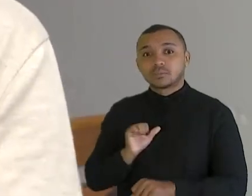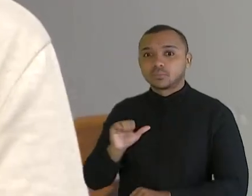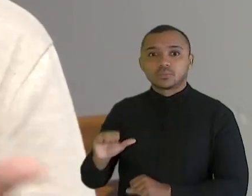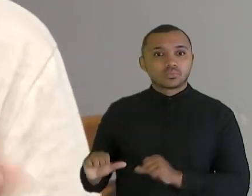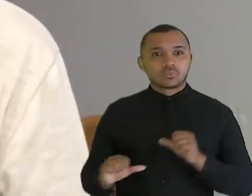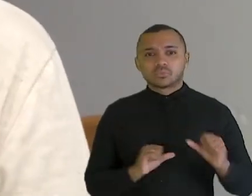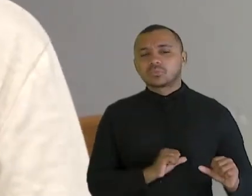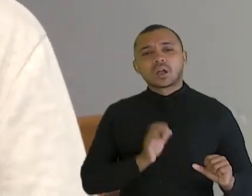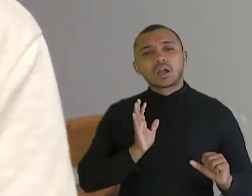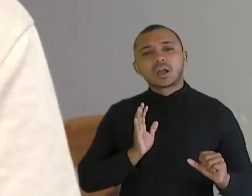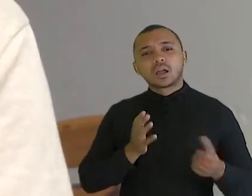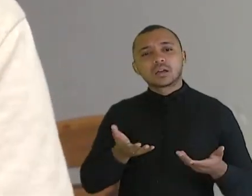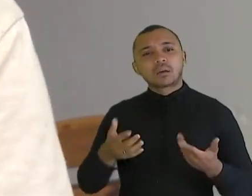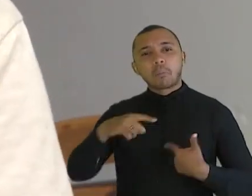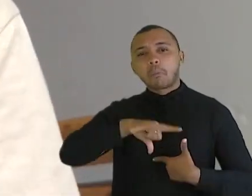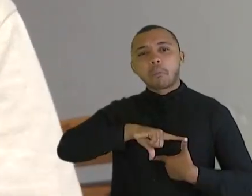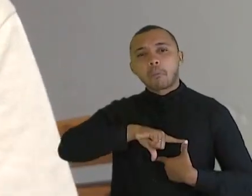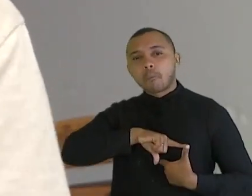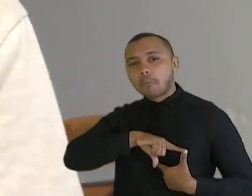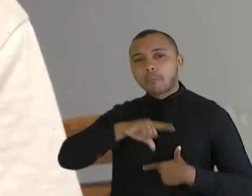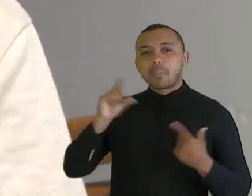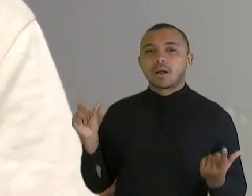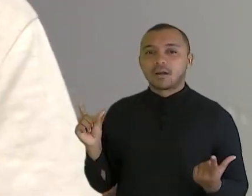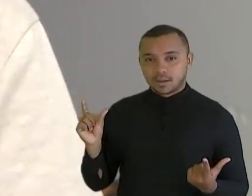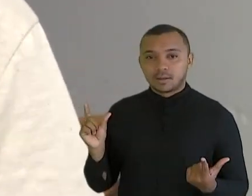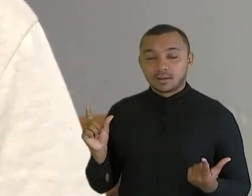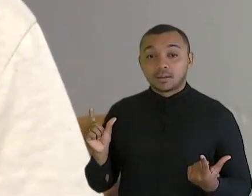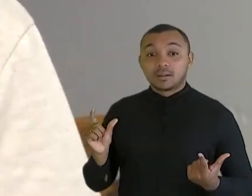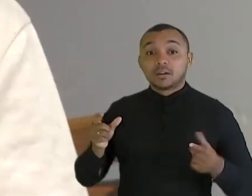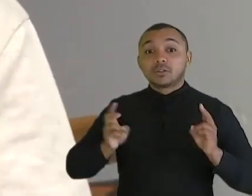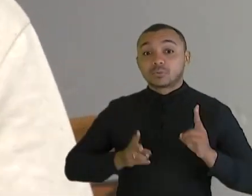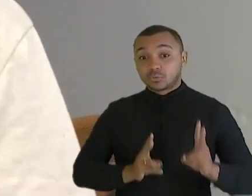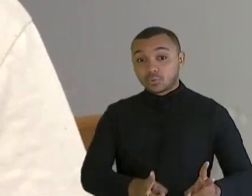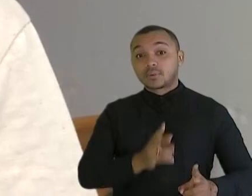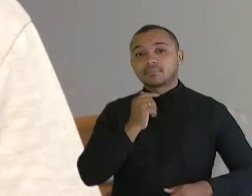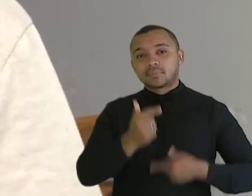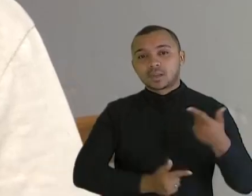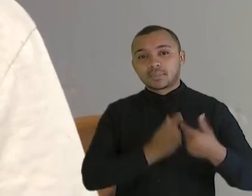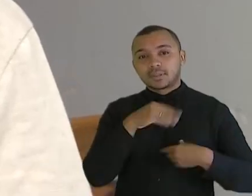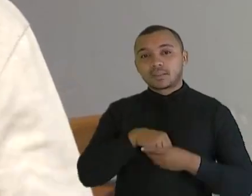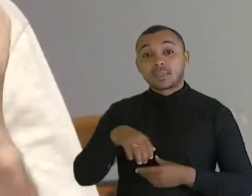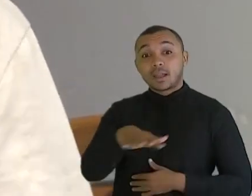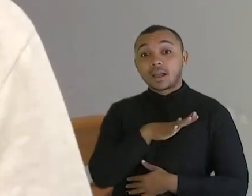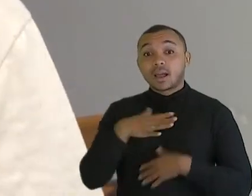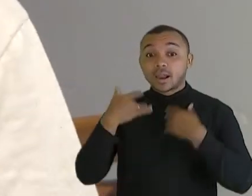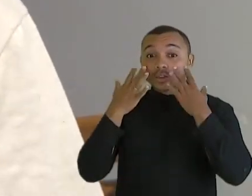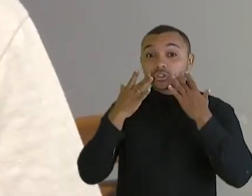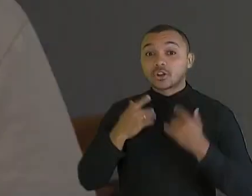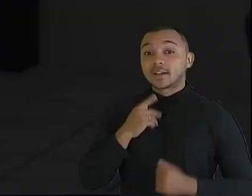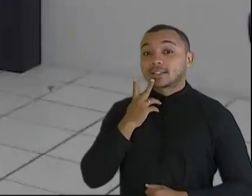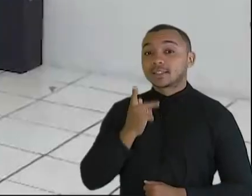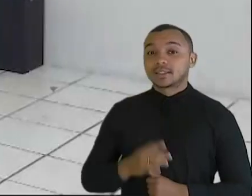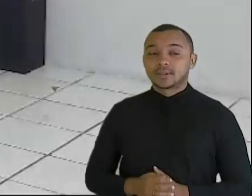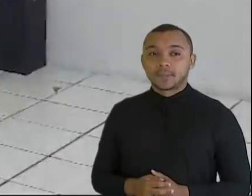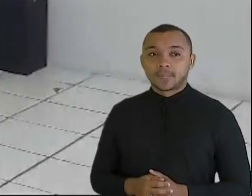se desnudar da Mary para começar um novo trabalho no mercado teatral cearense. Sim.